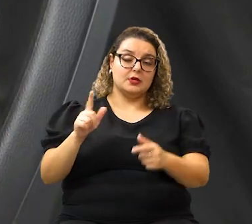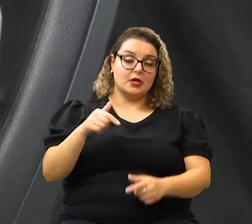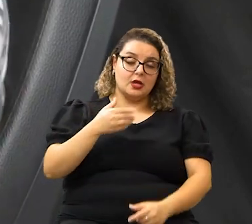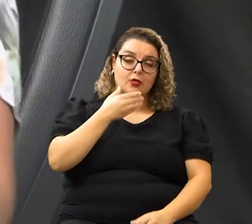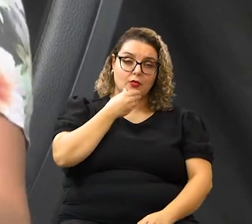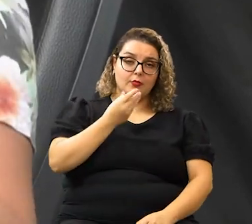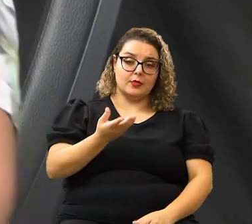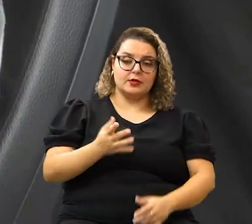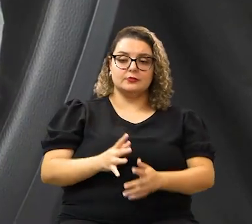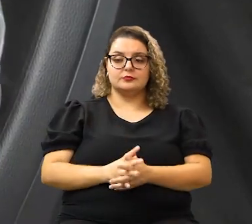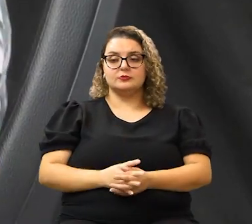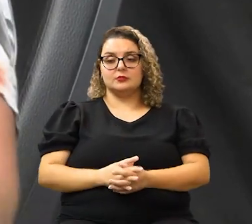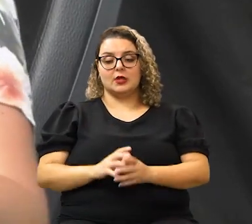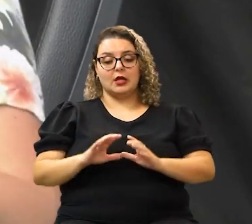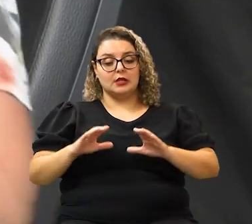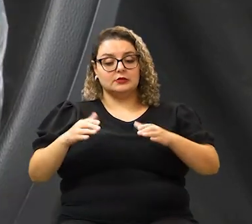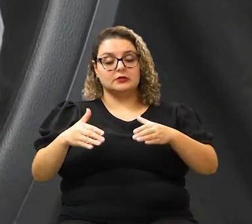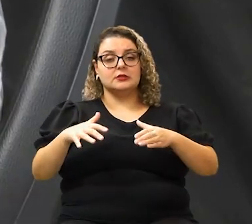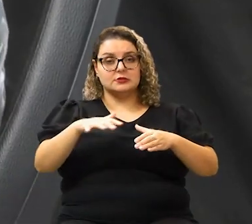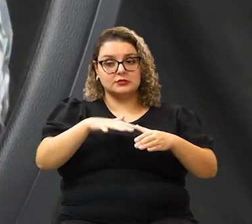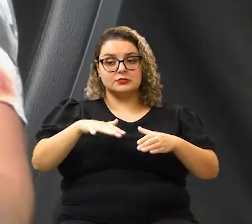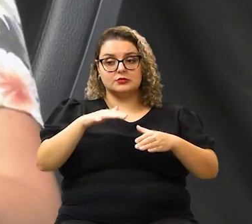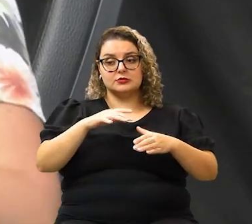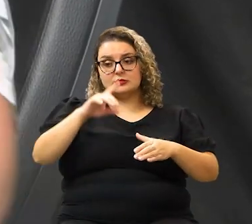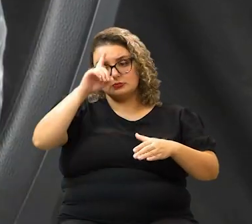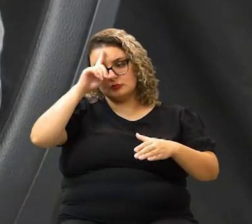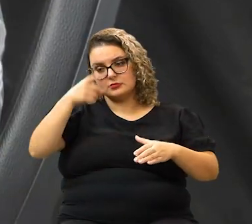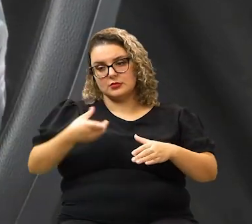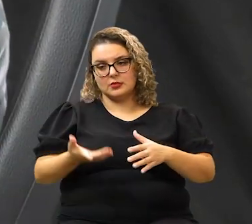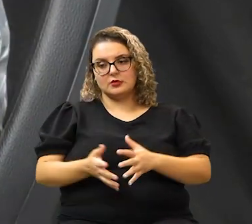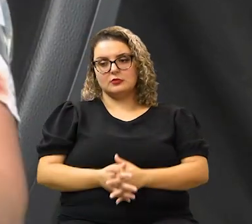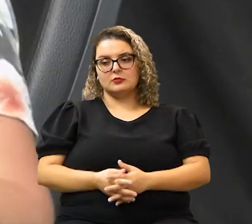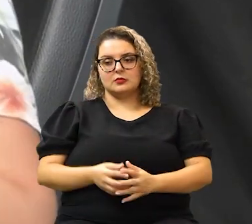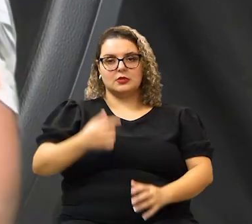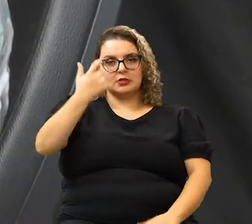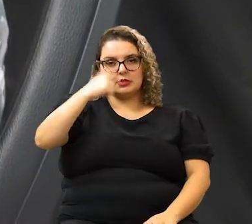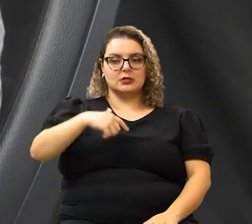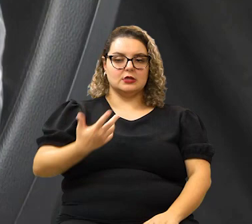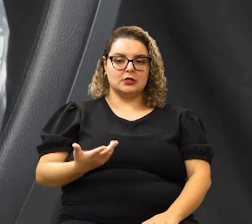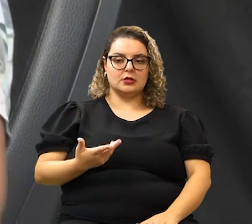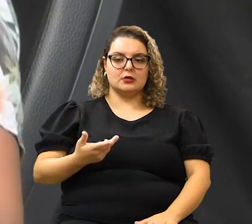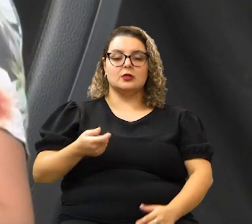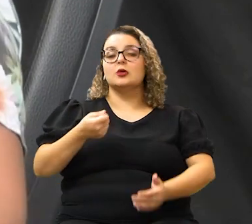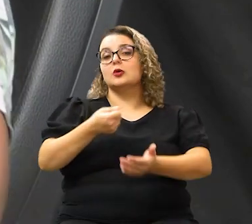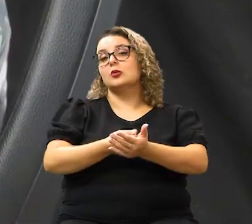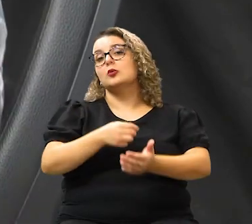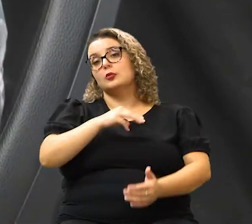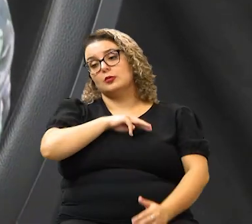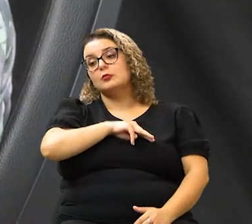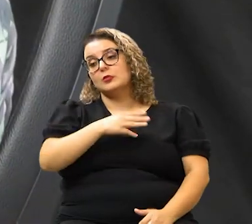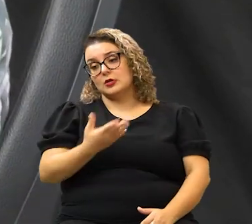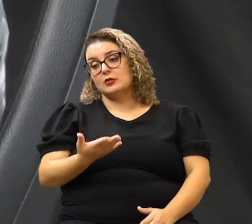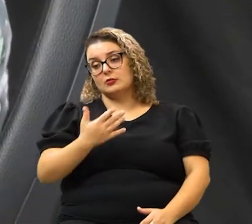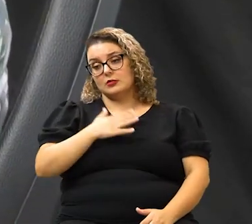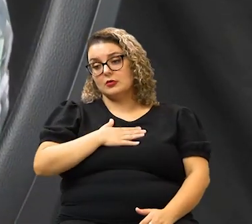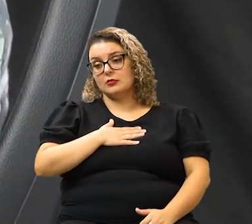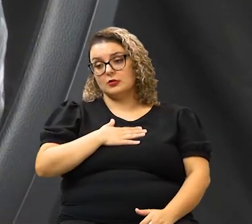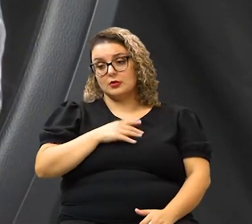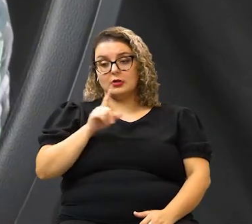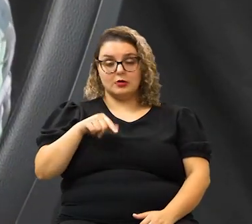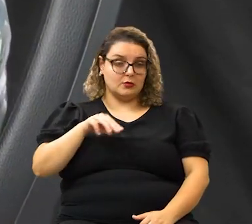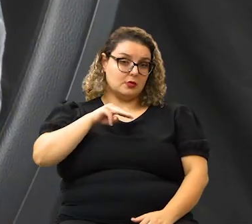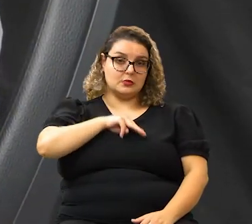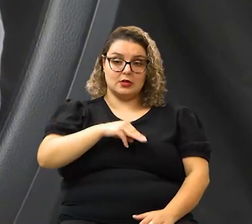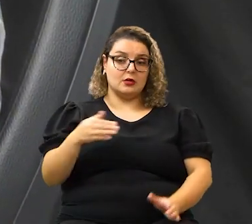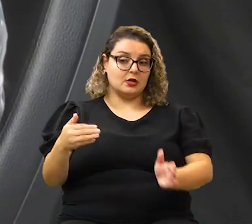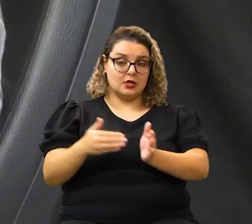grupo decidiu-se, então, que eu deveria cumprir essa tarefa, que para mim é uma tarefa, ainda hoje, para mim, ser vereadora é